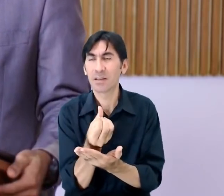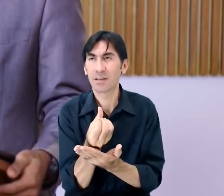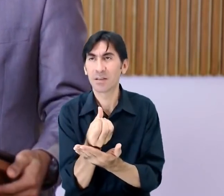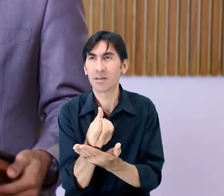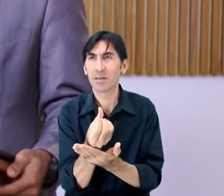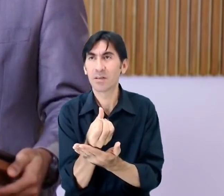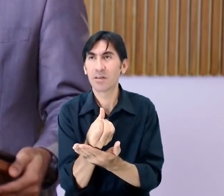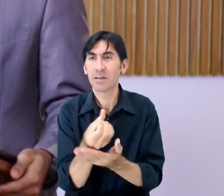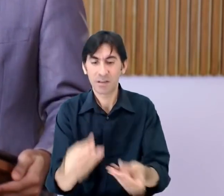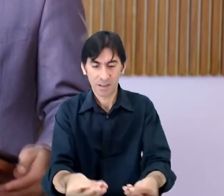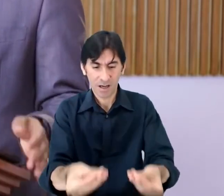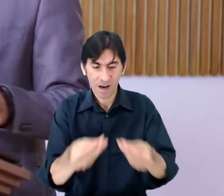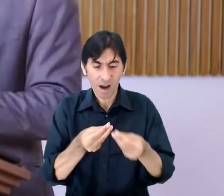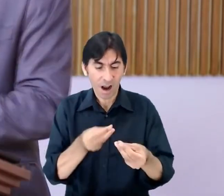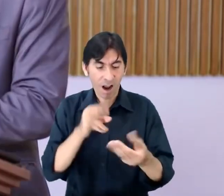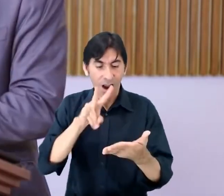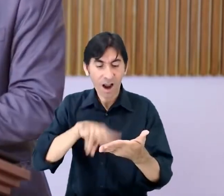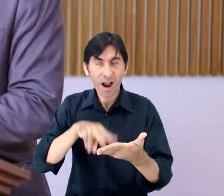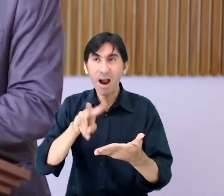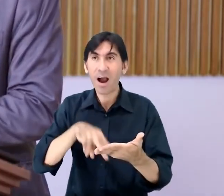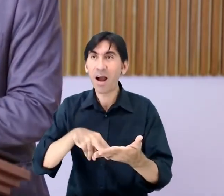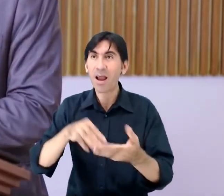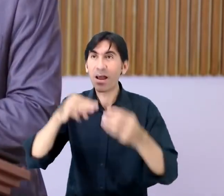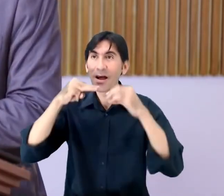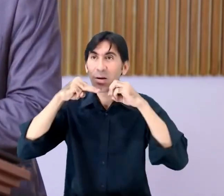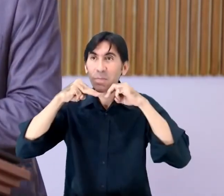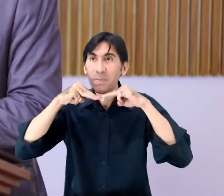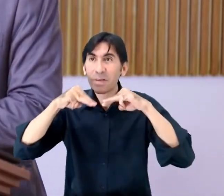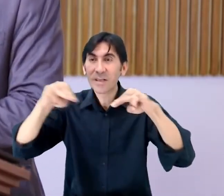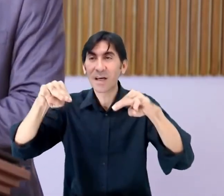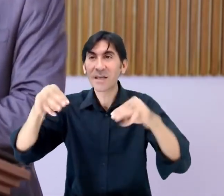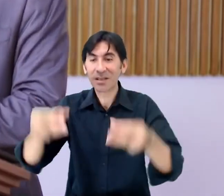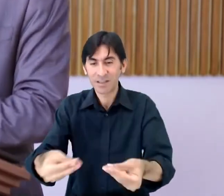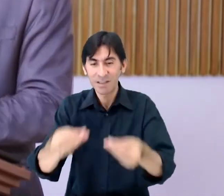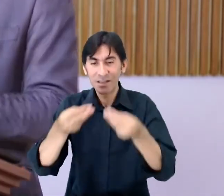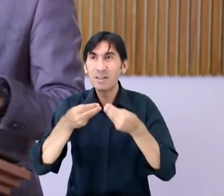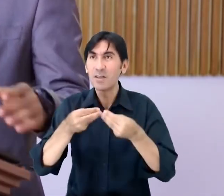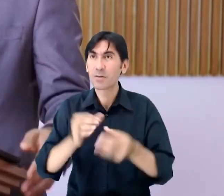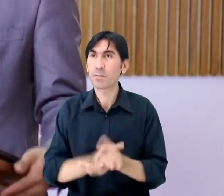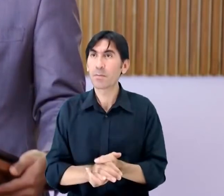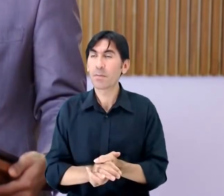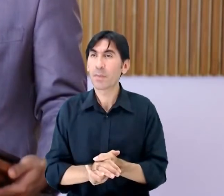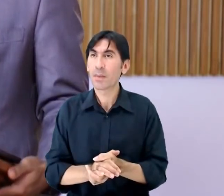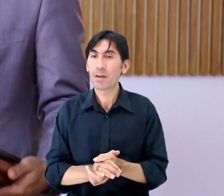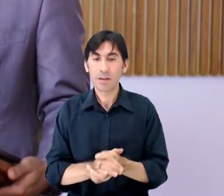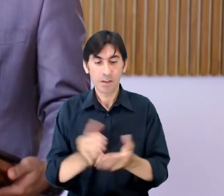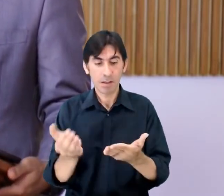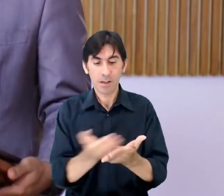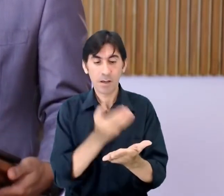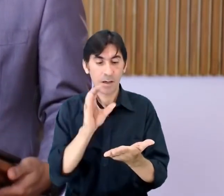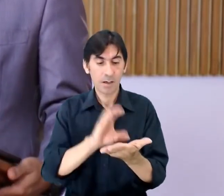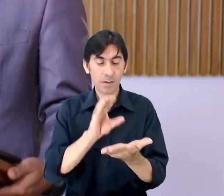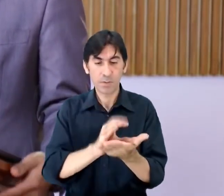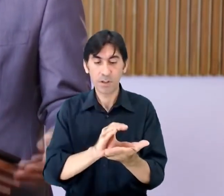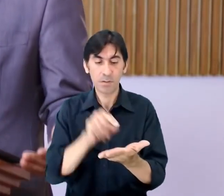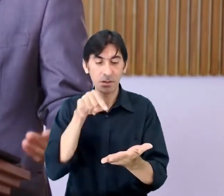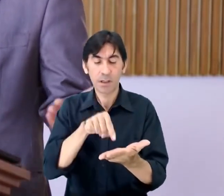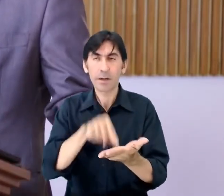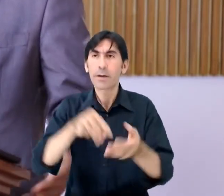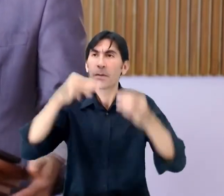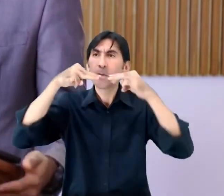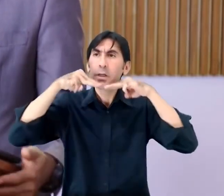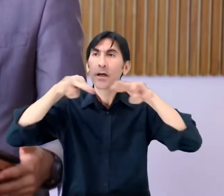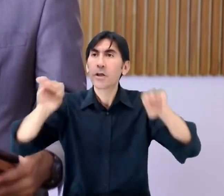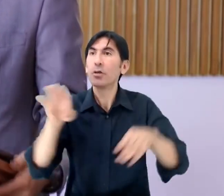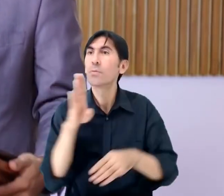mensagem. Então, podemos dizer que a Bíblia é um mensageiro silencioso ou não? Sim, a Bíblia é um livro silencioso, mas que